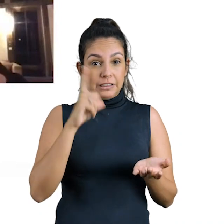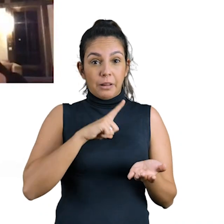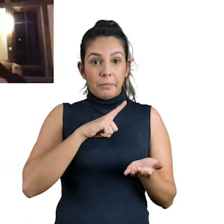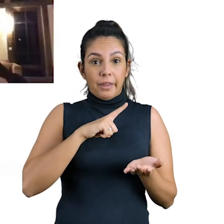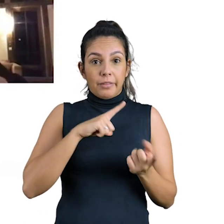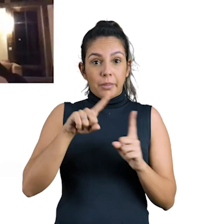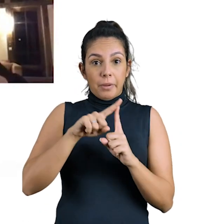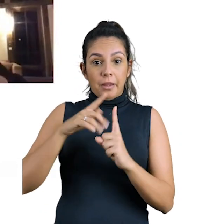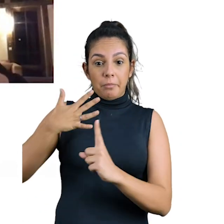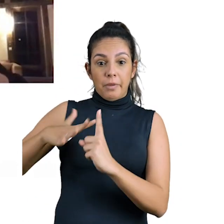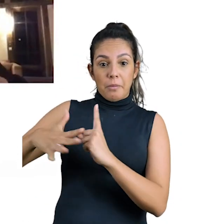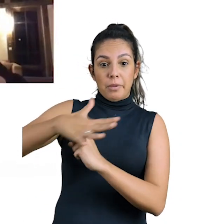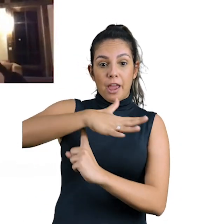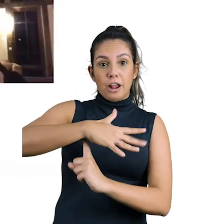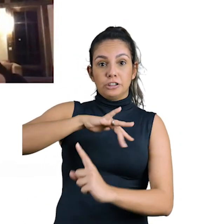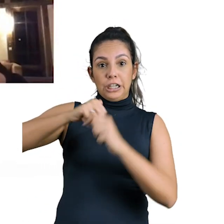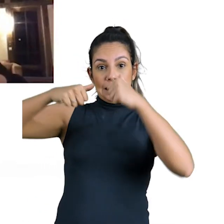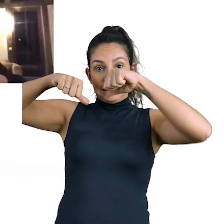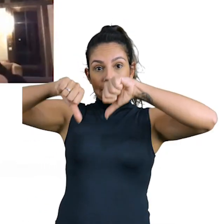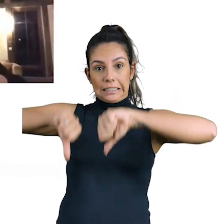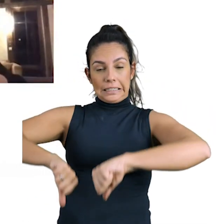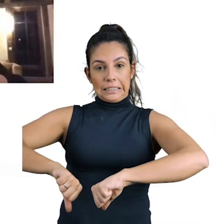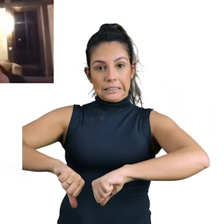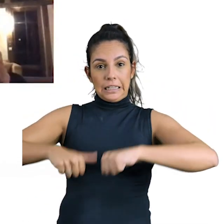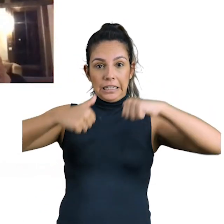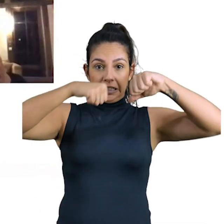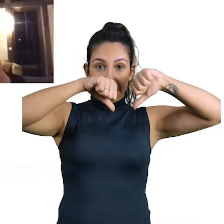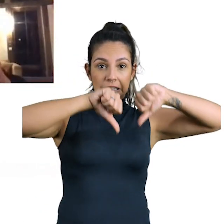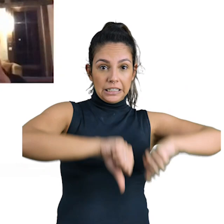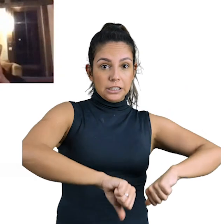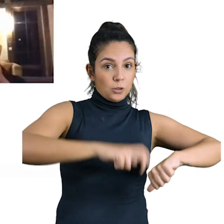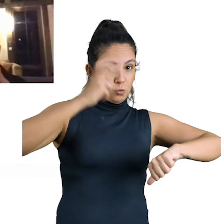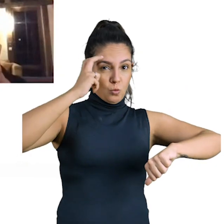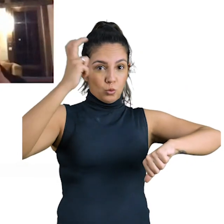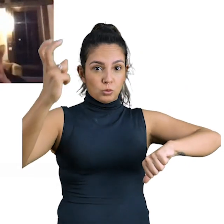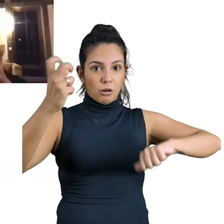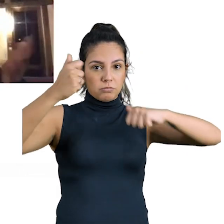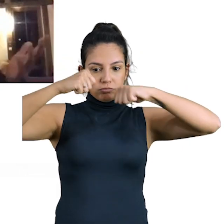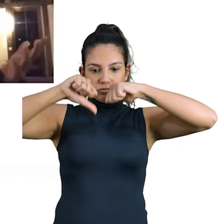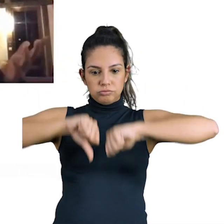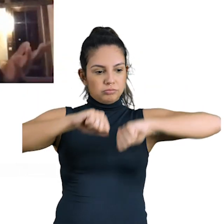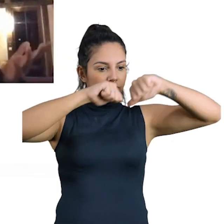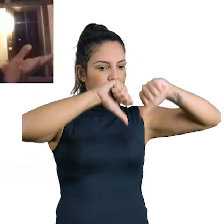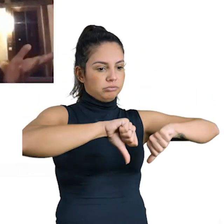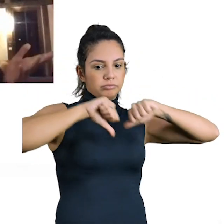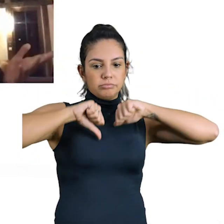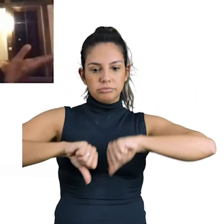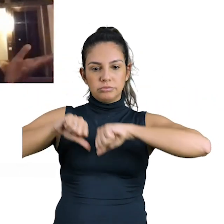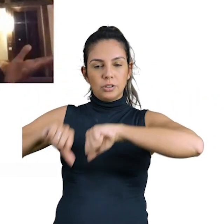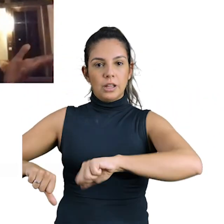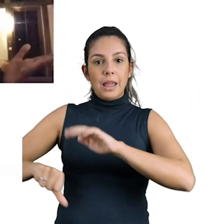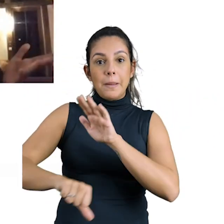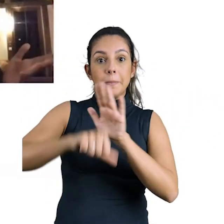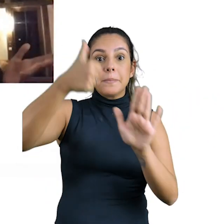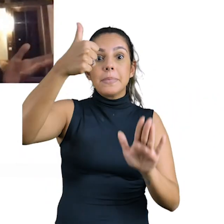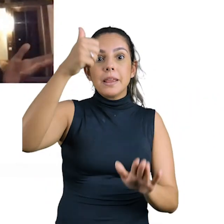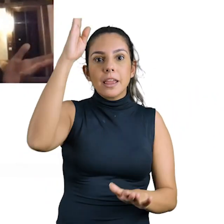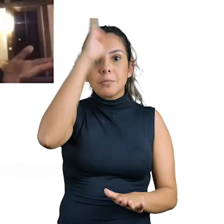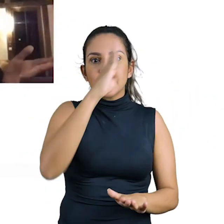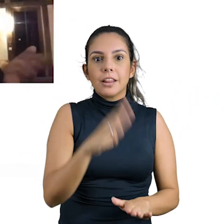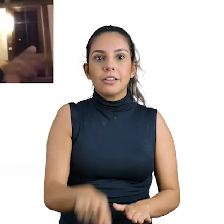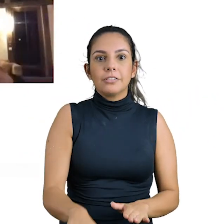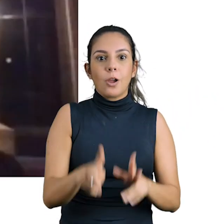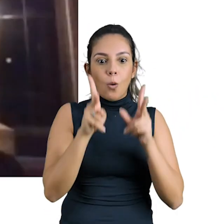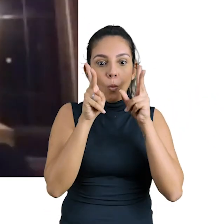meio ambiente e uma crise moral e uma crise cultural. Enfim, é a primeira vez que o Brasil experimenta